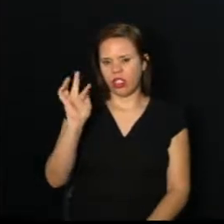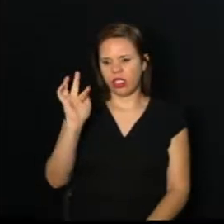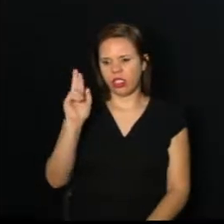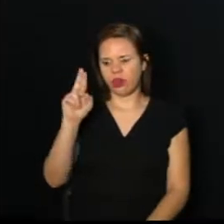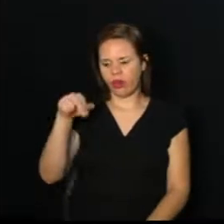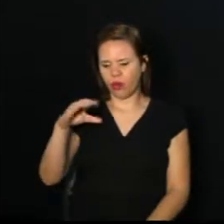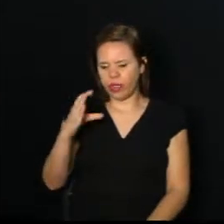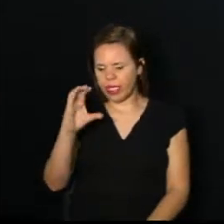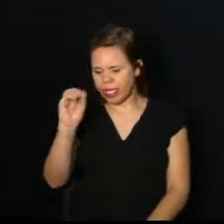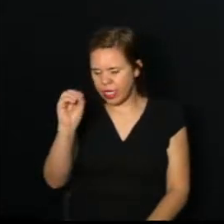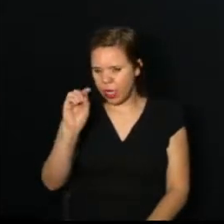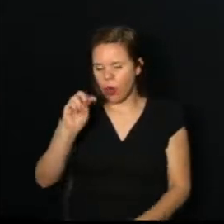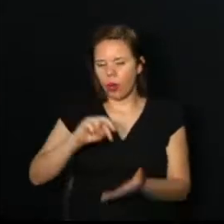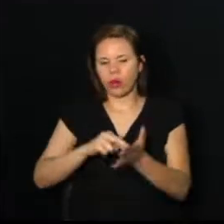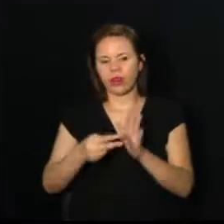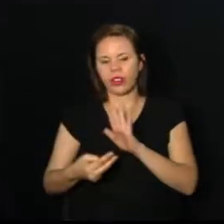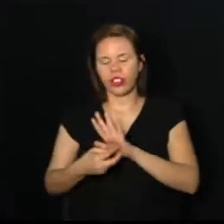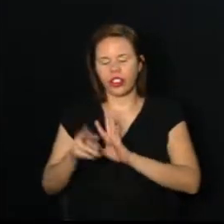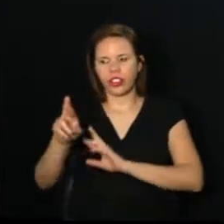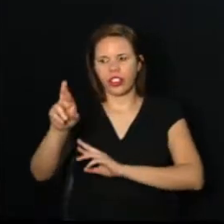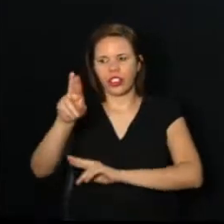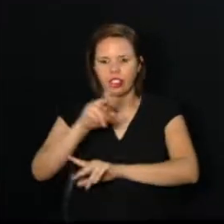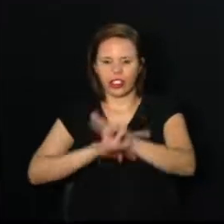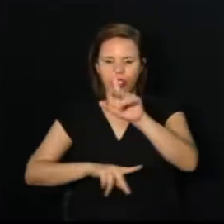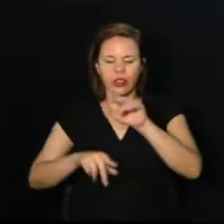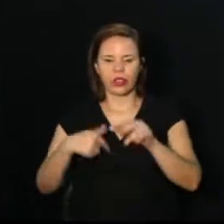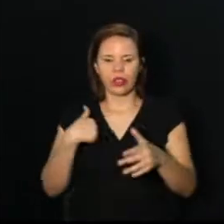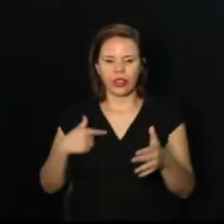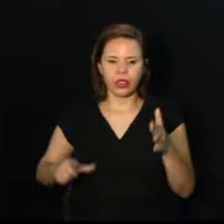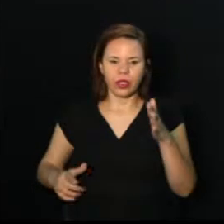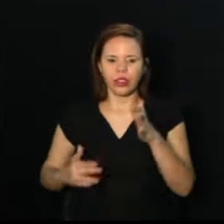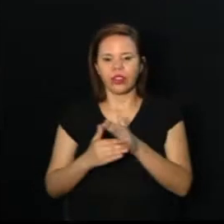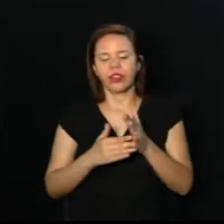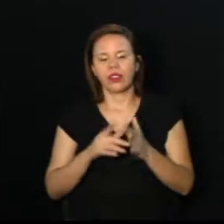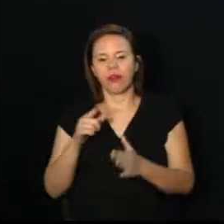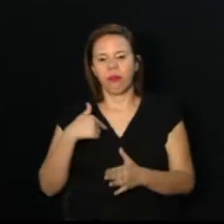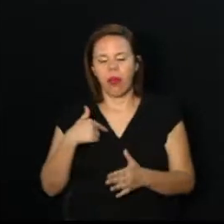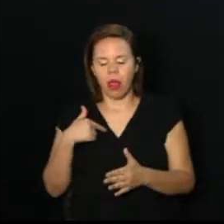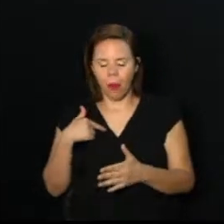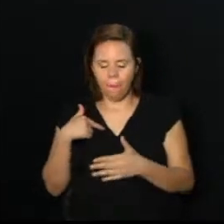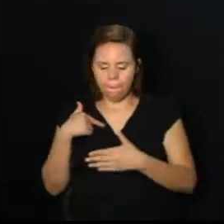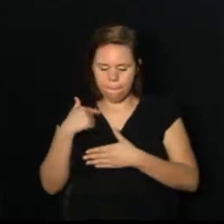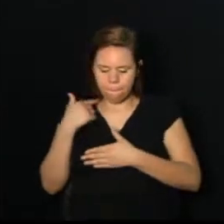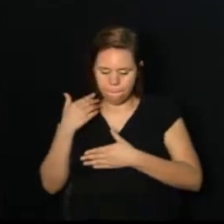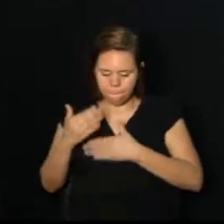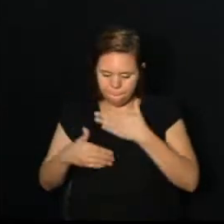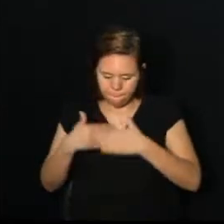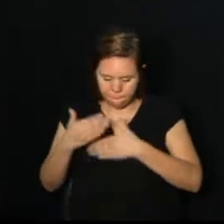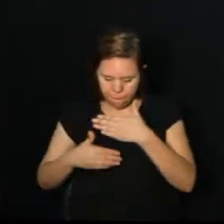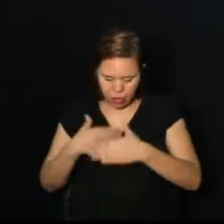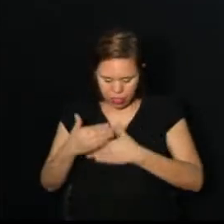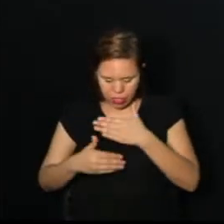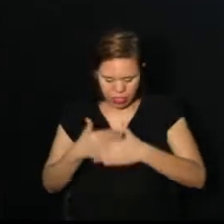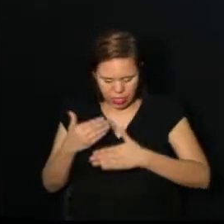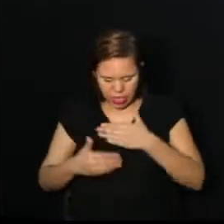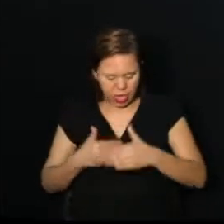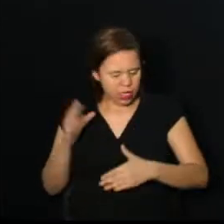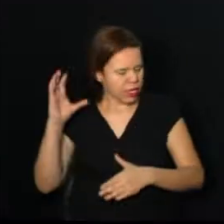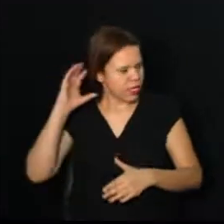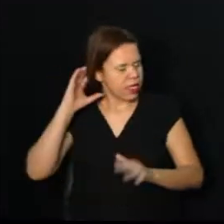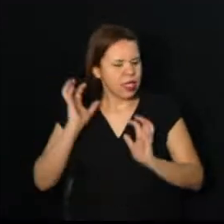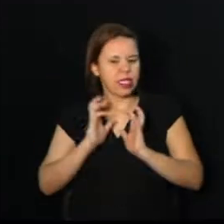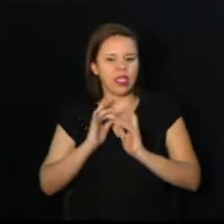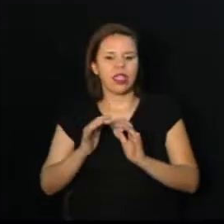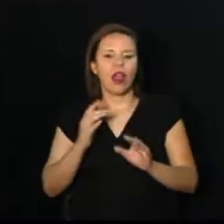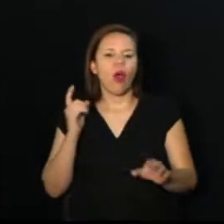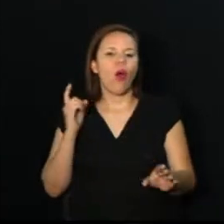disfunção significa que o meu processo cerebral